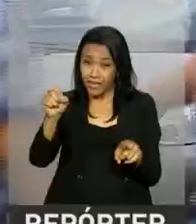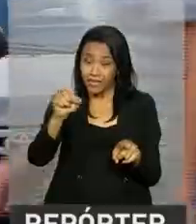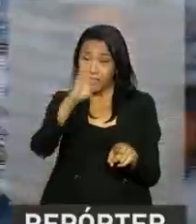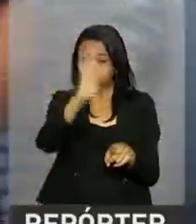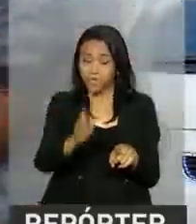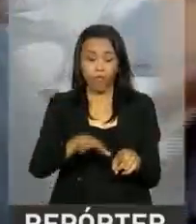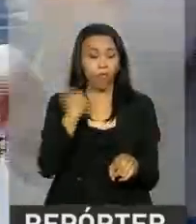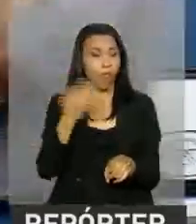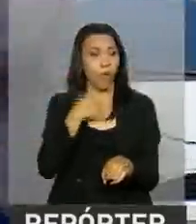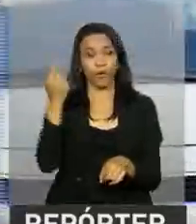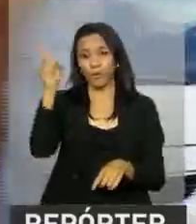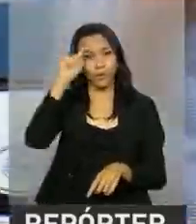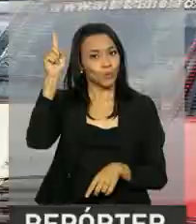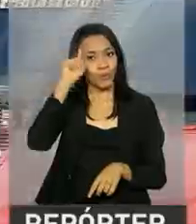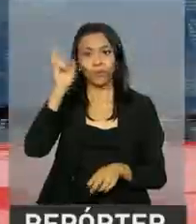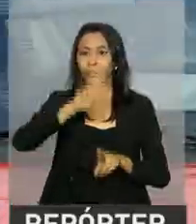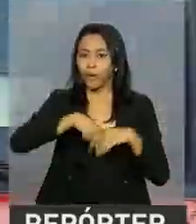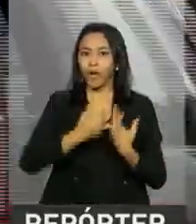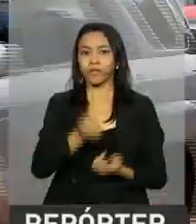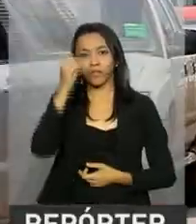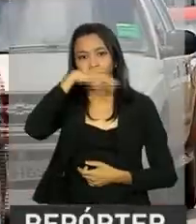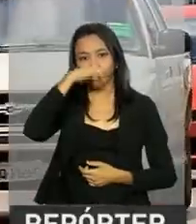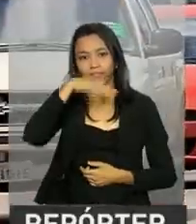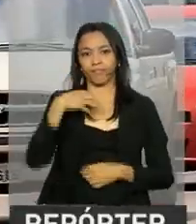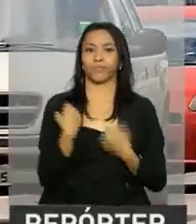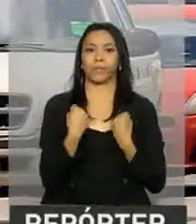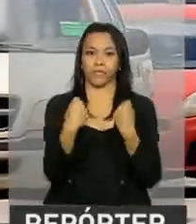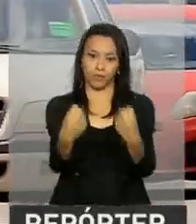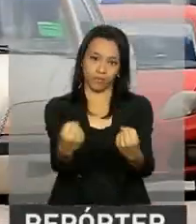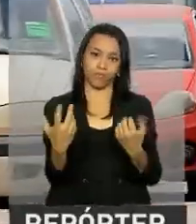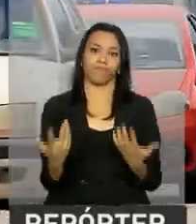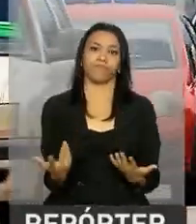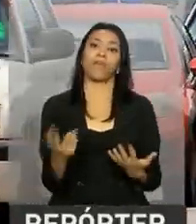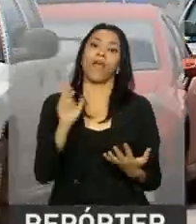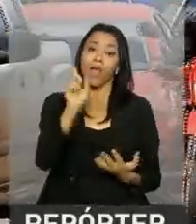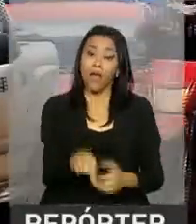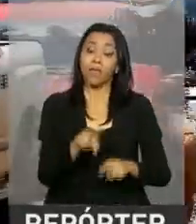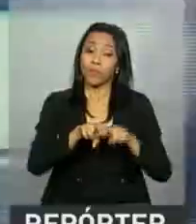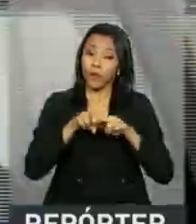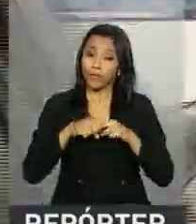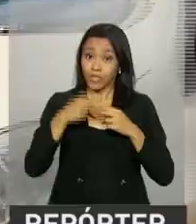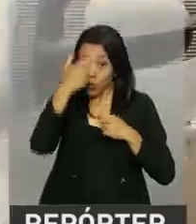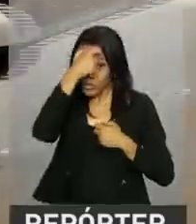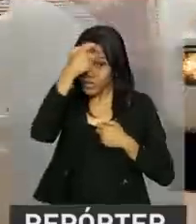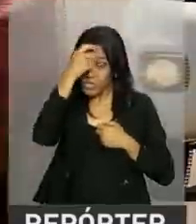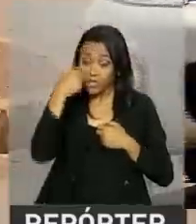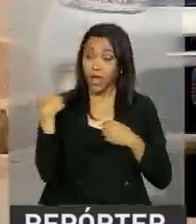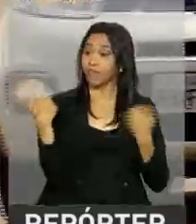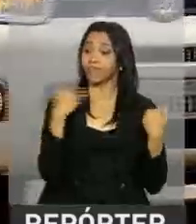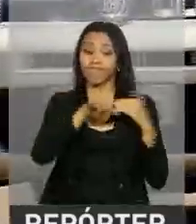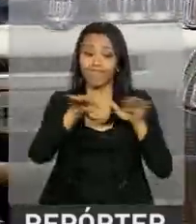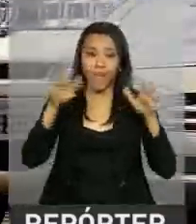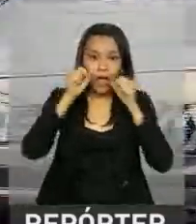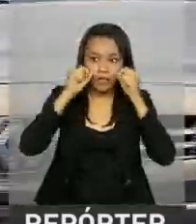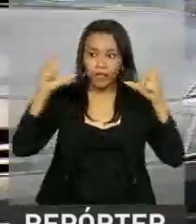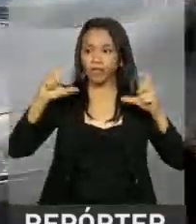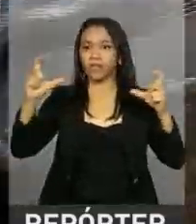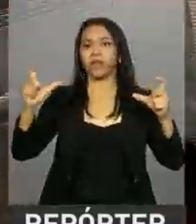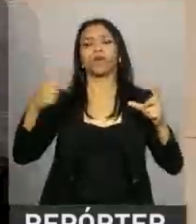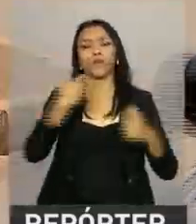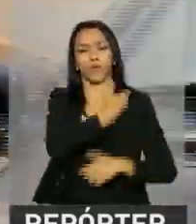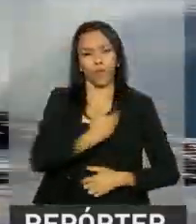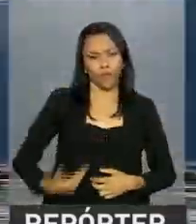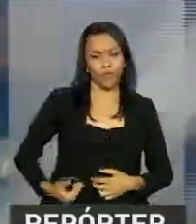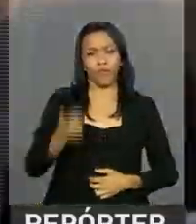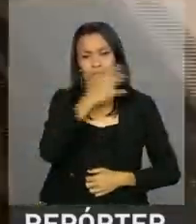morrem todos os dias por causa de imprudência no trânsito. E é justamente para conscientizar o cidadão que o governo federal lançou